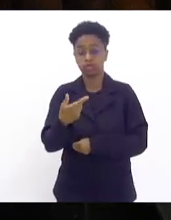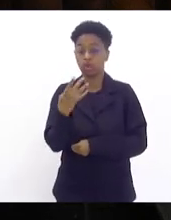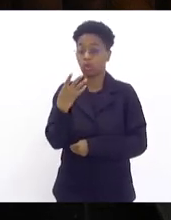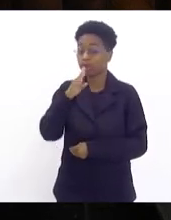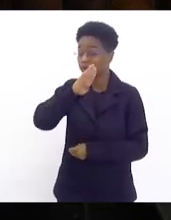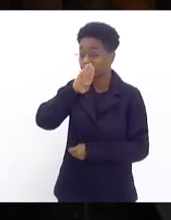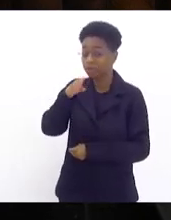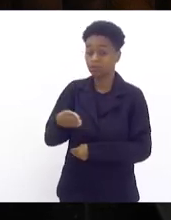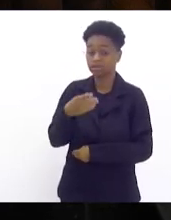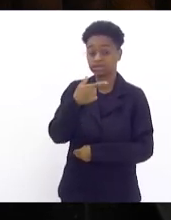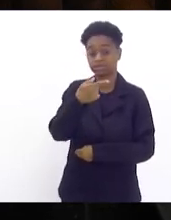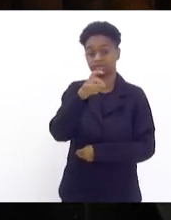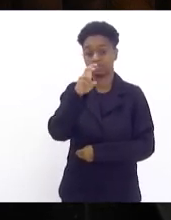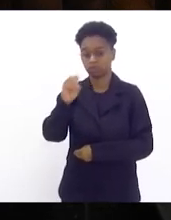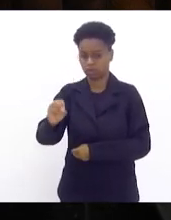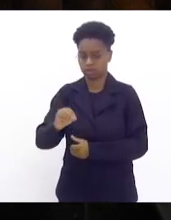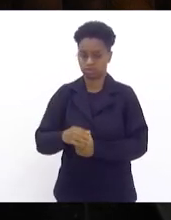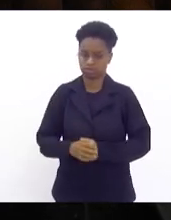bilhões 750